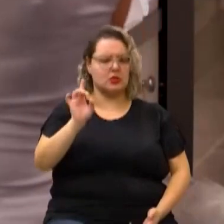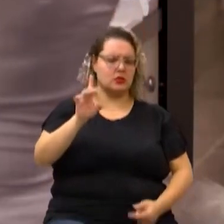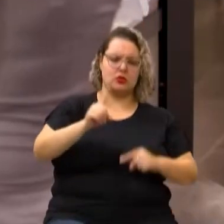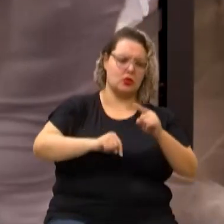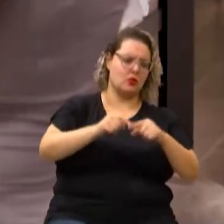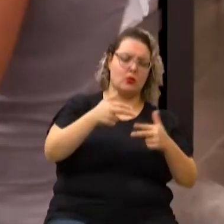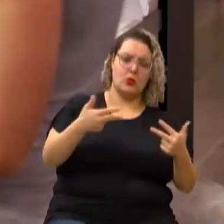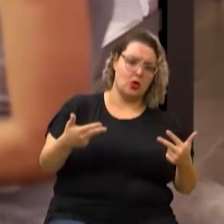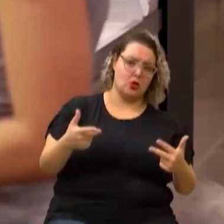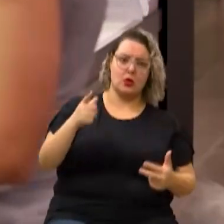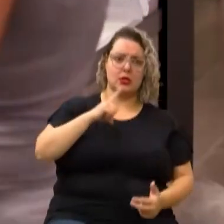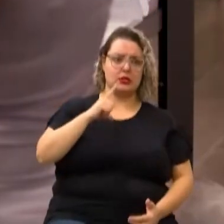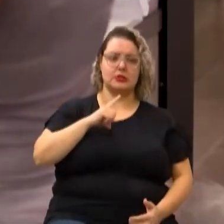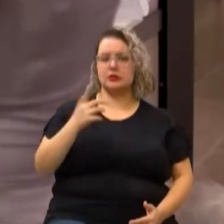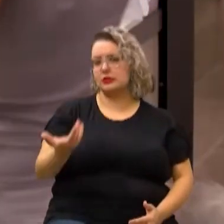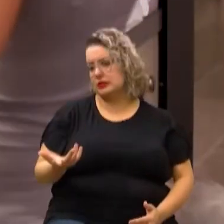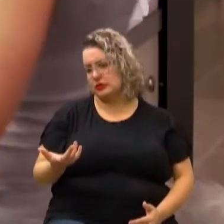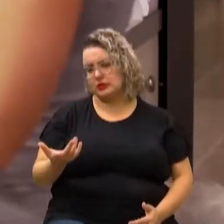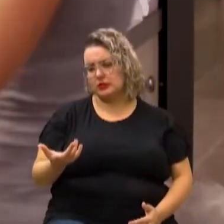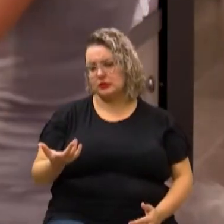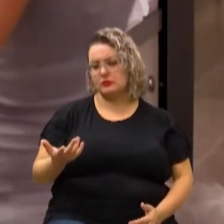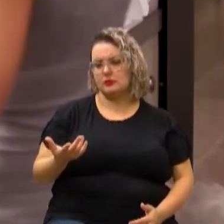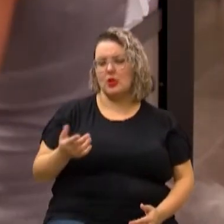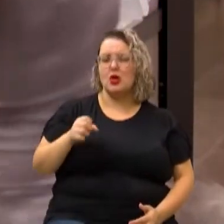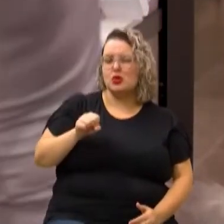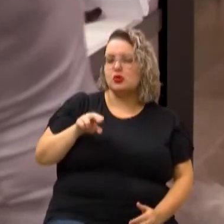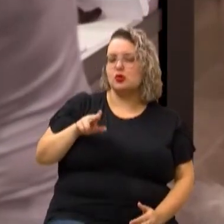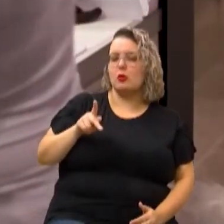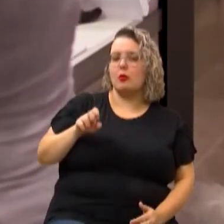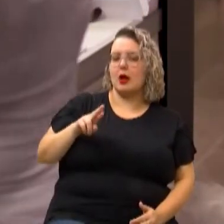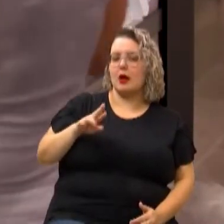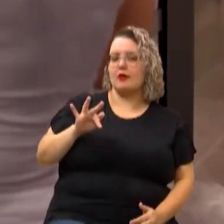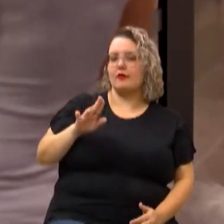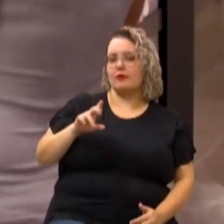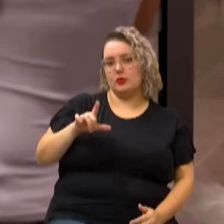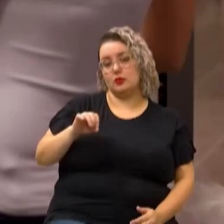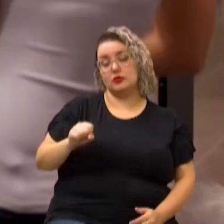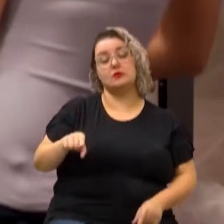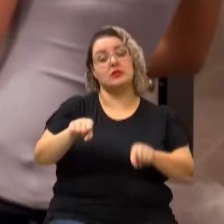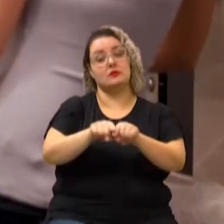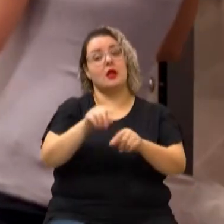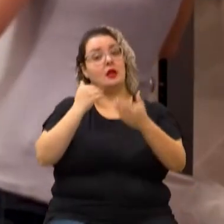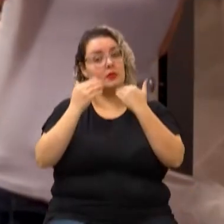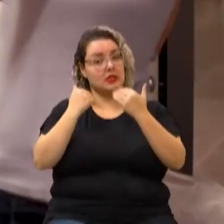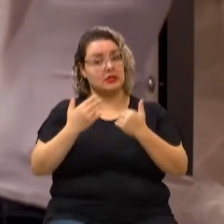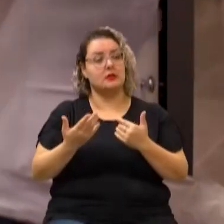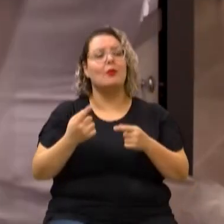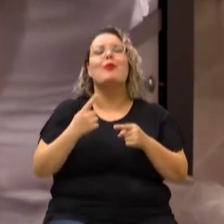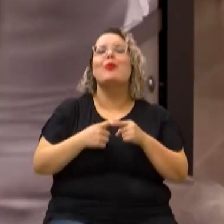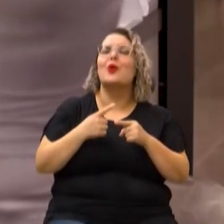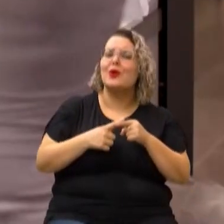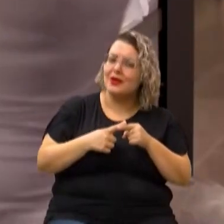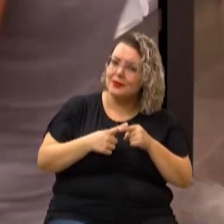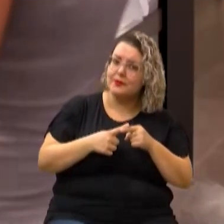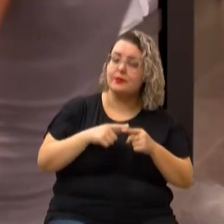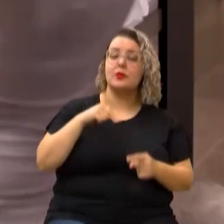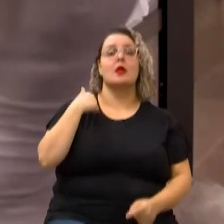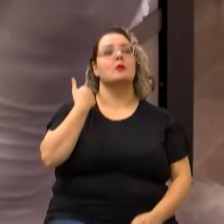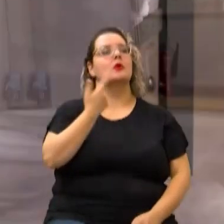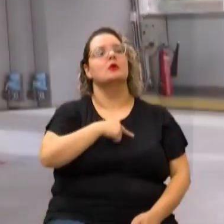vezes. Mas espera lá, eu não estou ligando para a inflação porque eu só gosto do pãozinho francês, mas ele também tem aqui